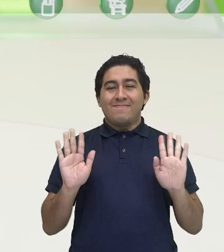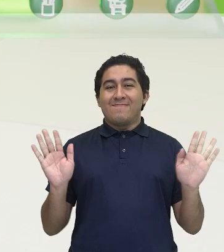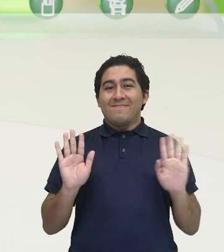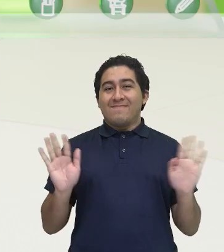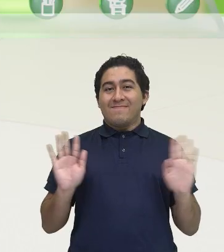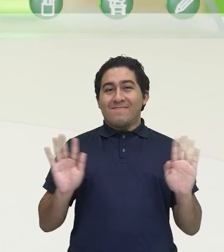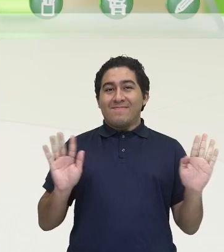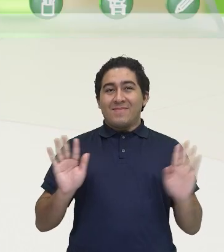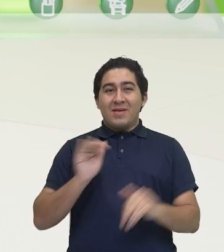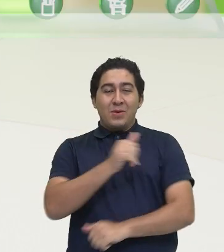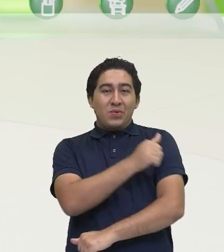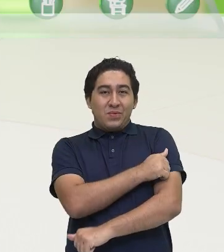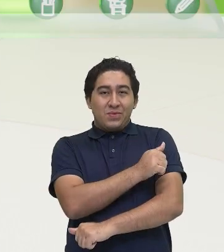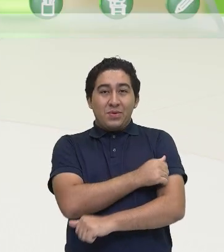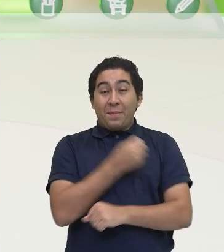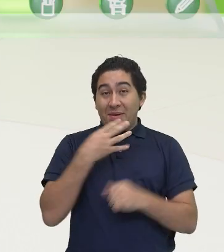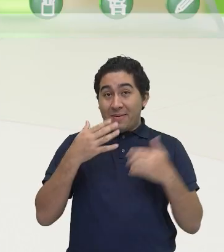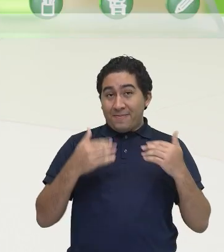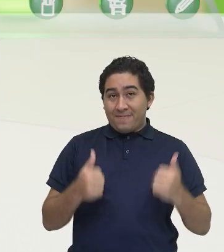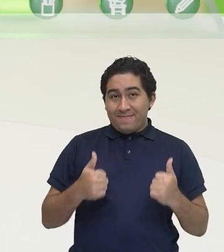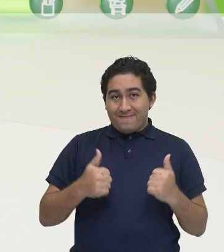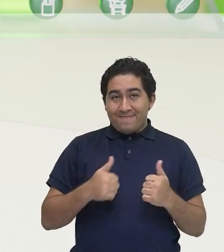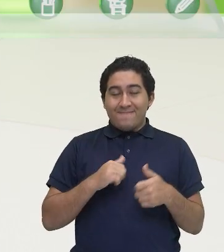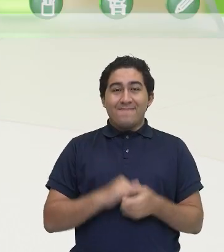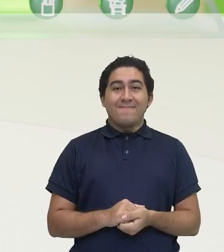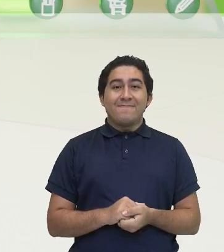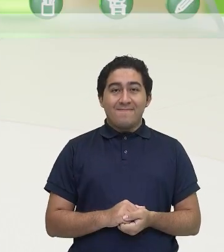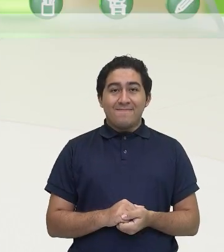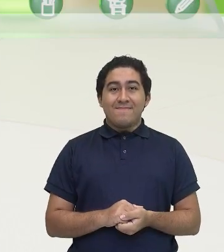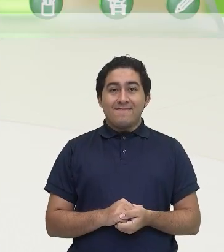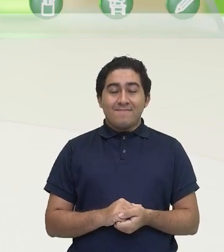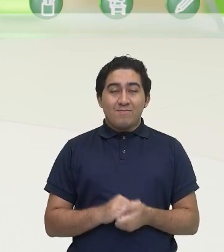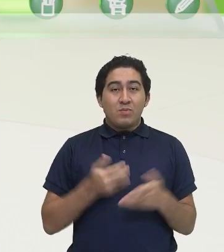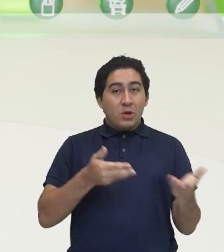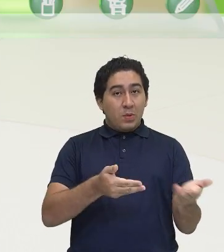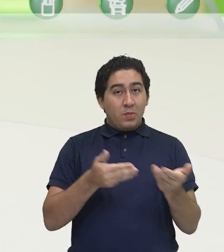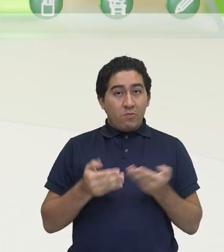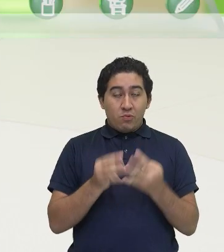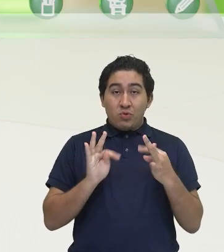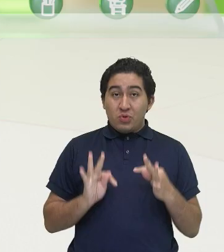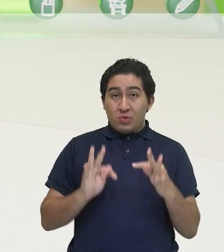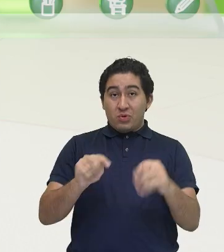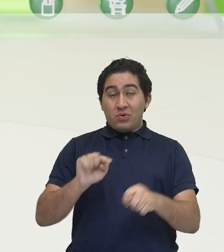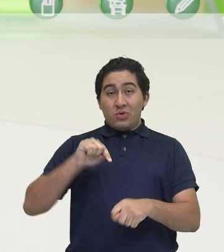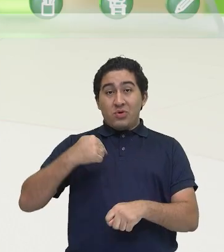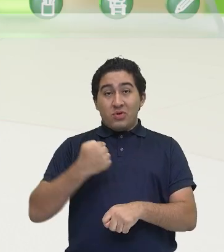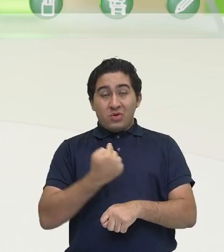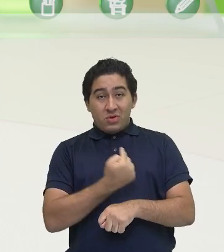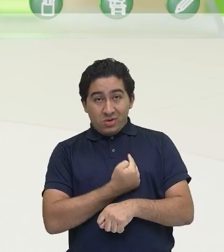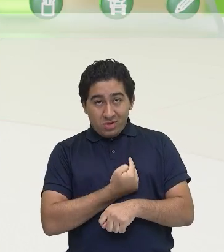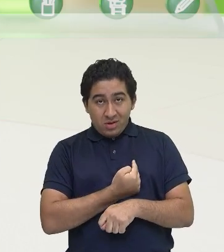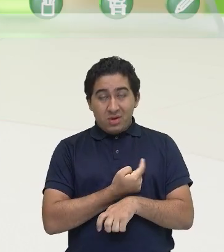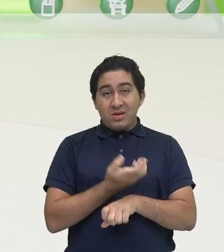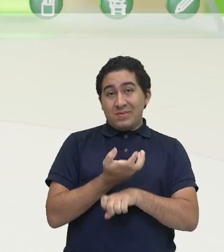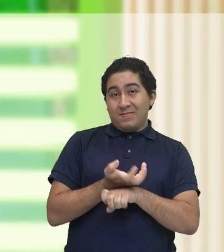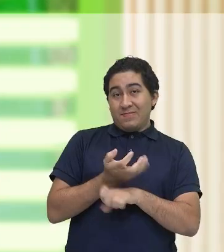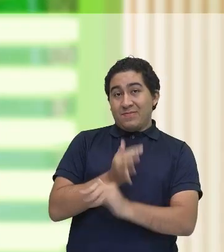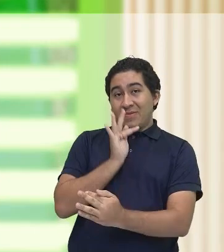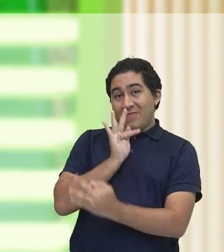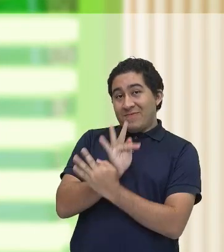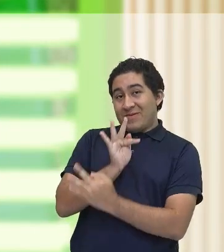meus queridos, tudo bem com vocês? Sejam bem-vindos ao nosso Mundo da